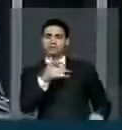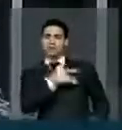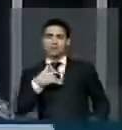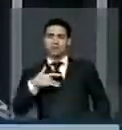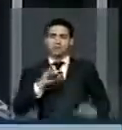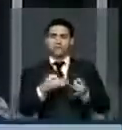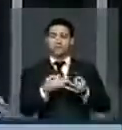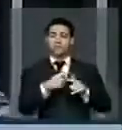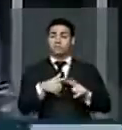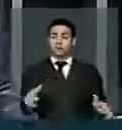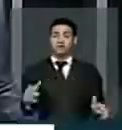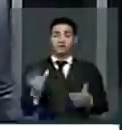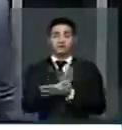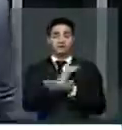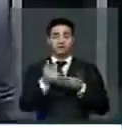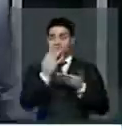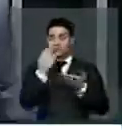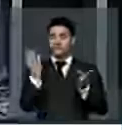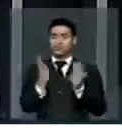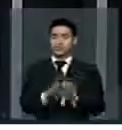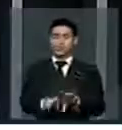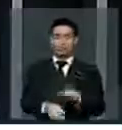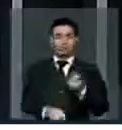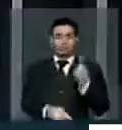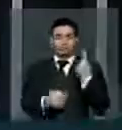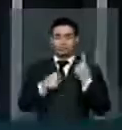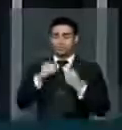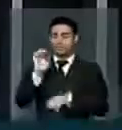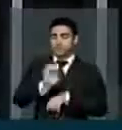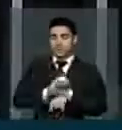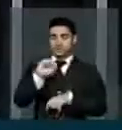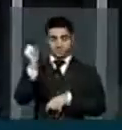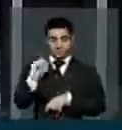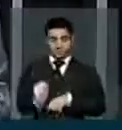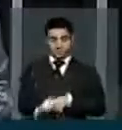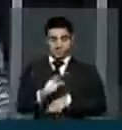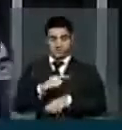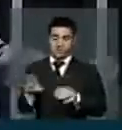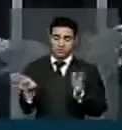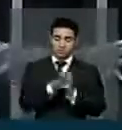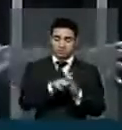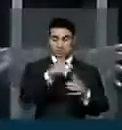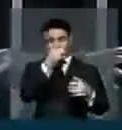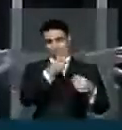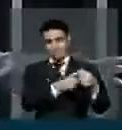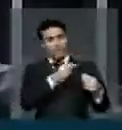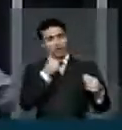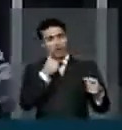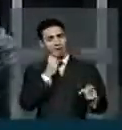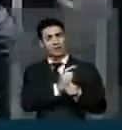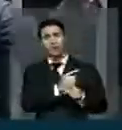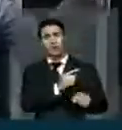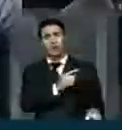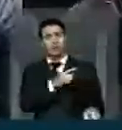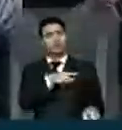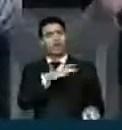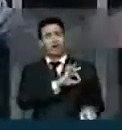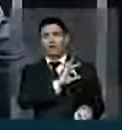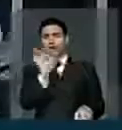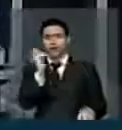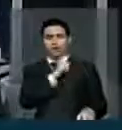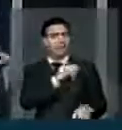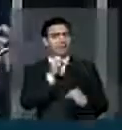que algumas delas estejam agora fechadas. No estado de Sergipe, chegando no interior, nós encontramos lá grandes